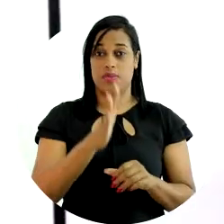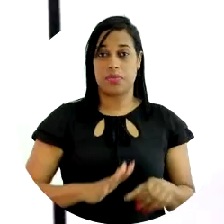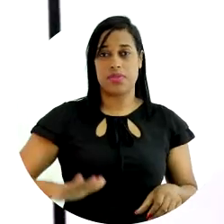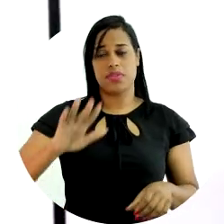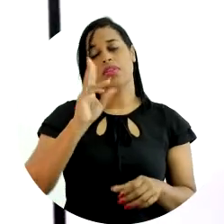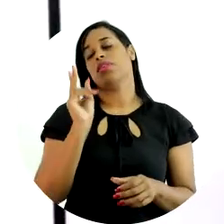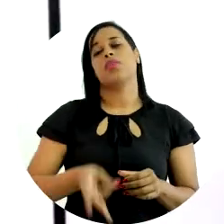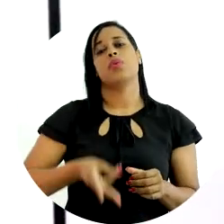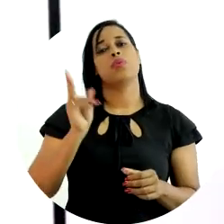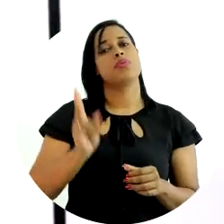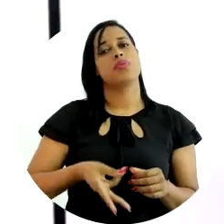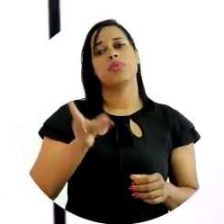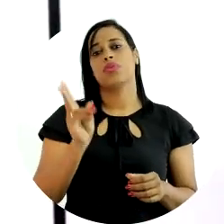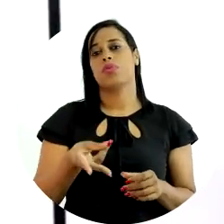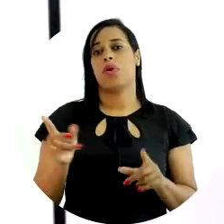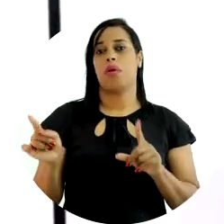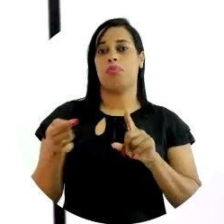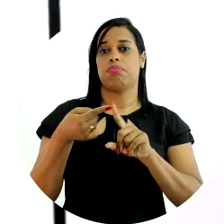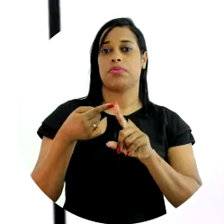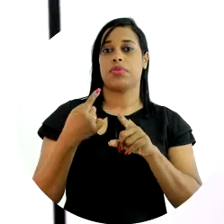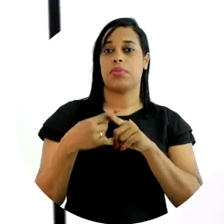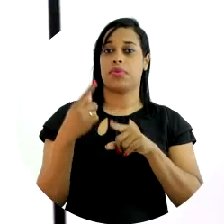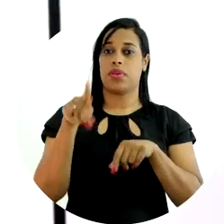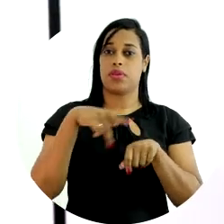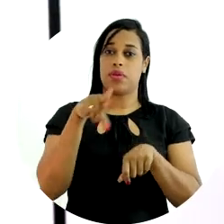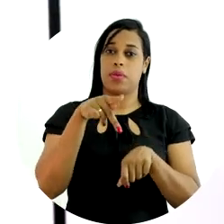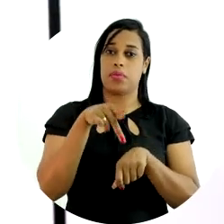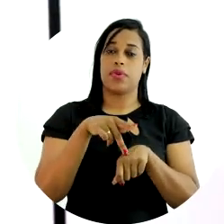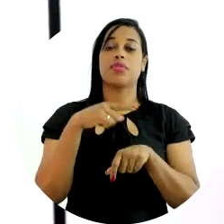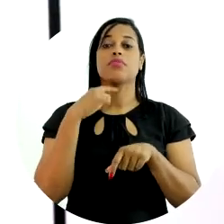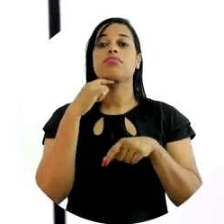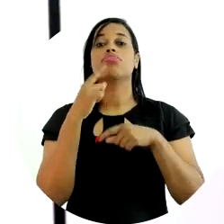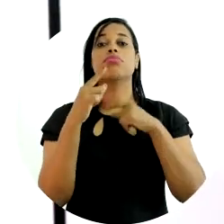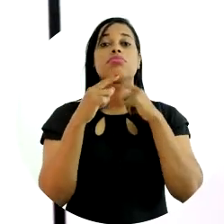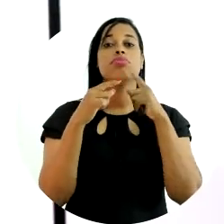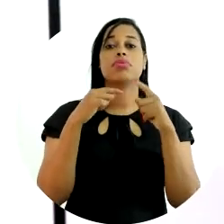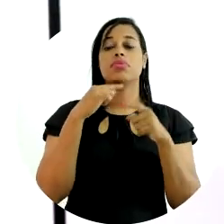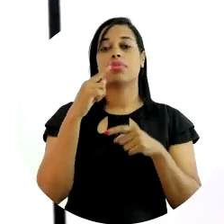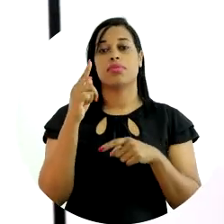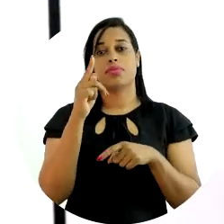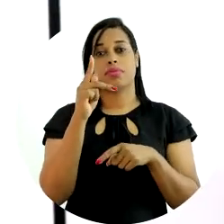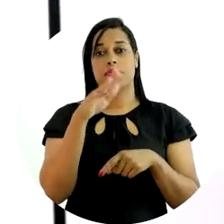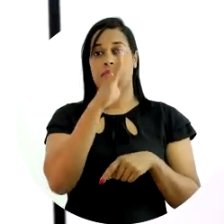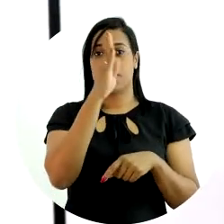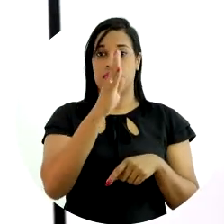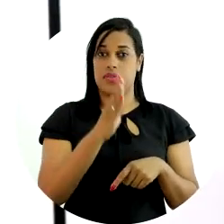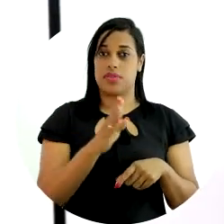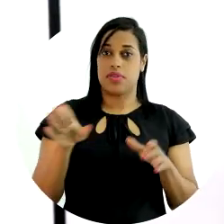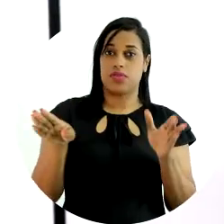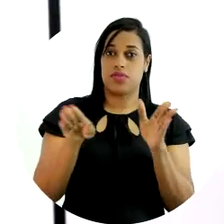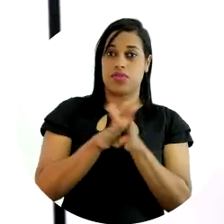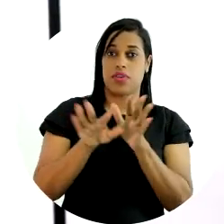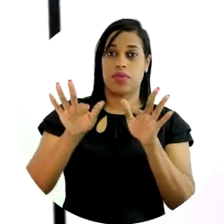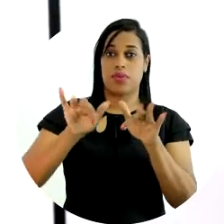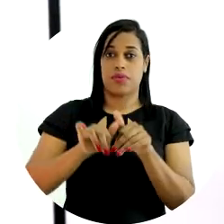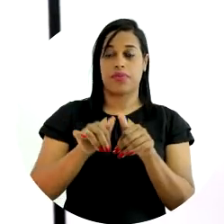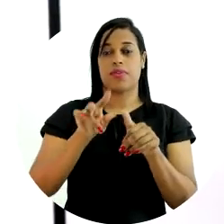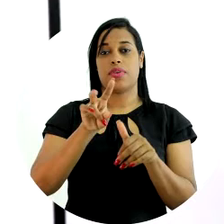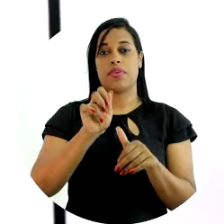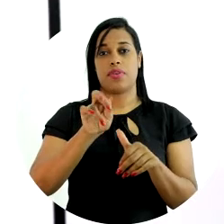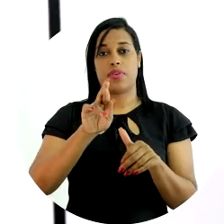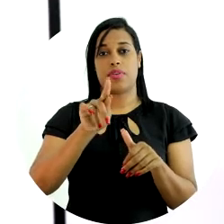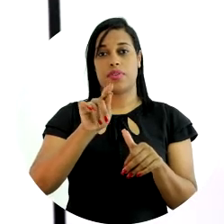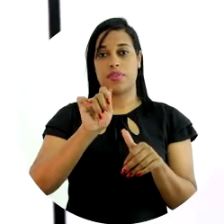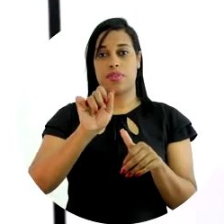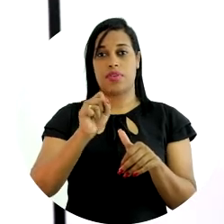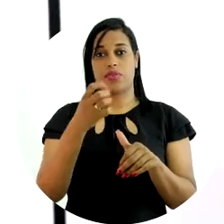educação brasileira continuou sem conseguir atingir, por conta até da amplitude do país, né, sem conseguir atingir a todos os brasileiros. E a gente chega no